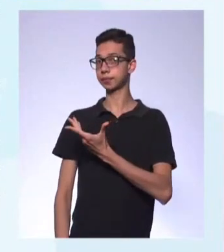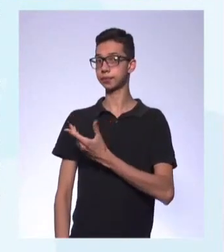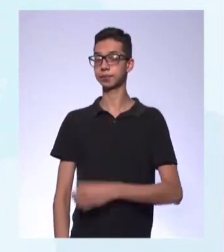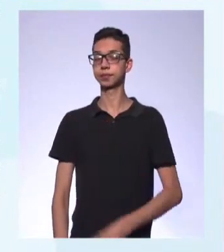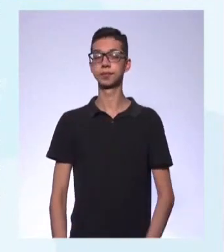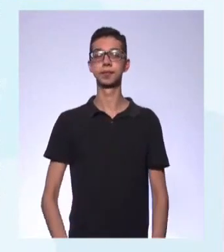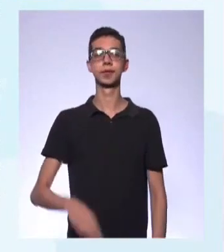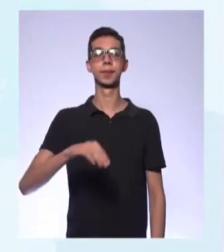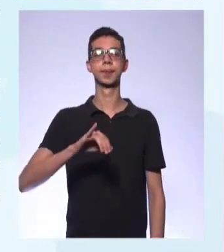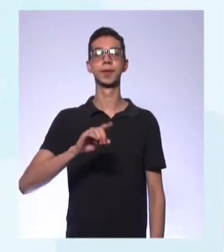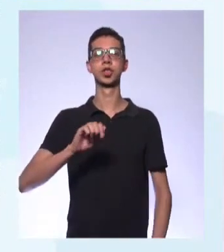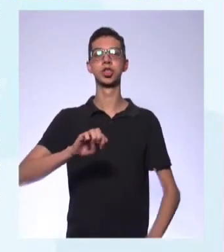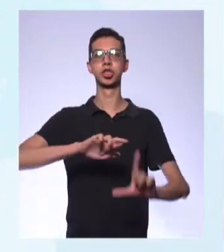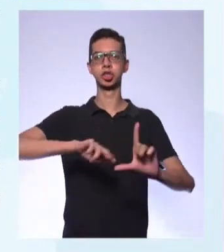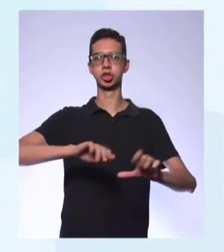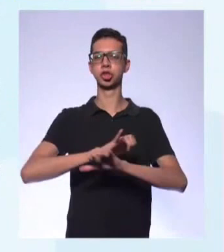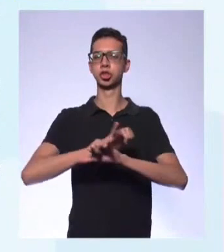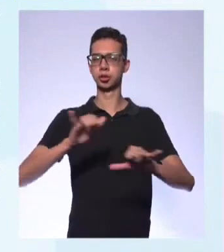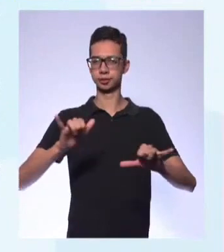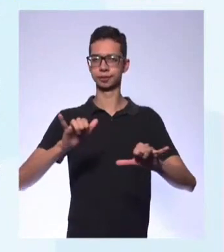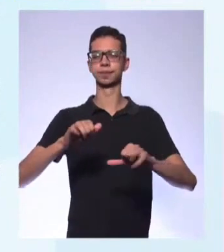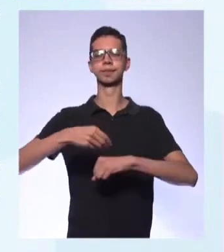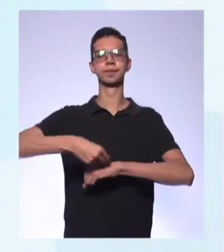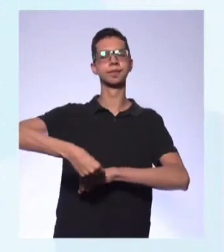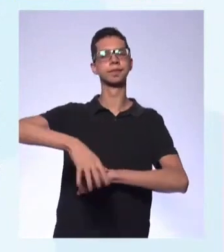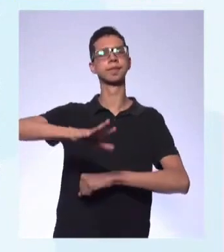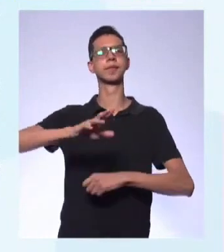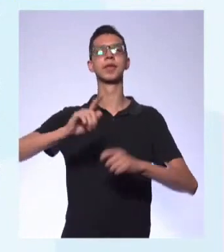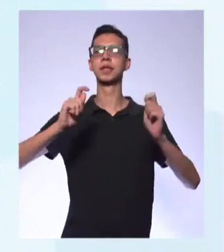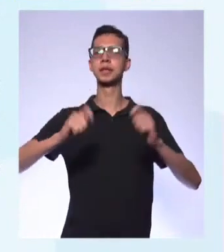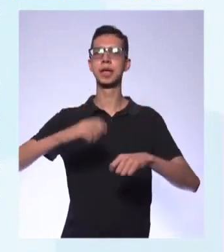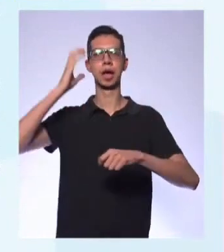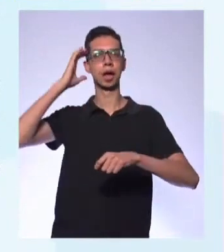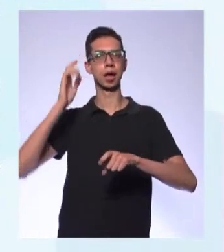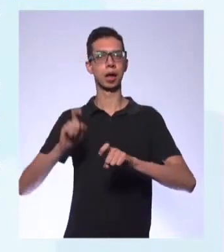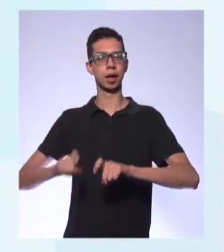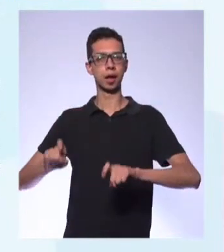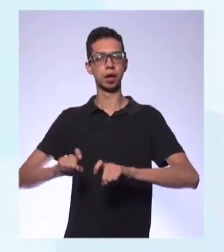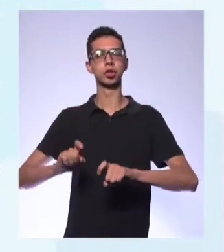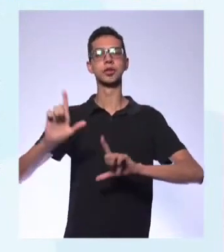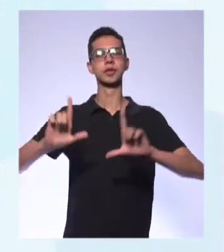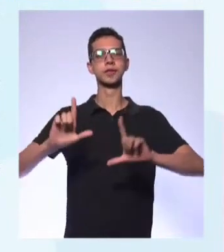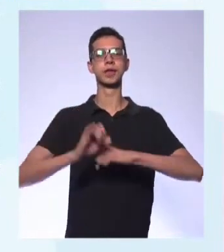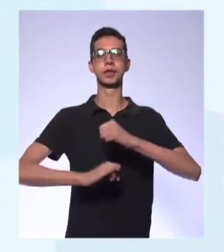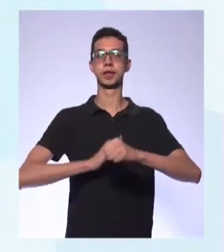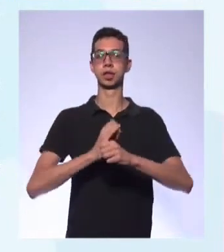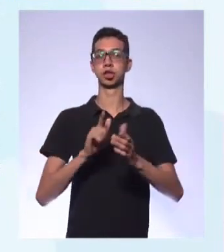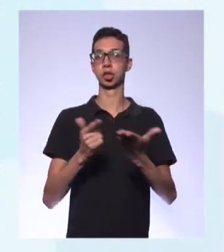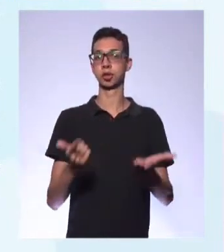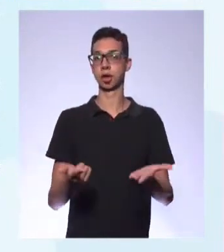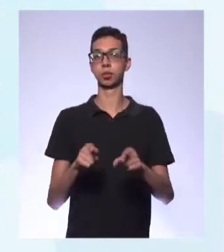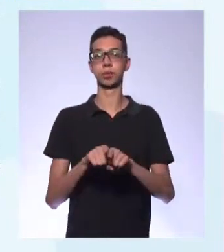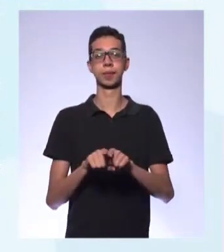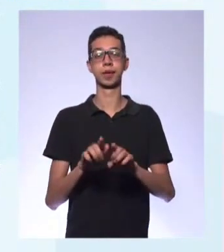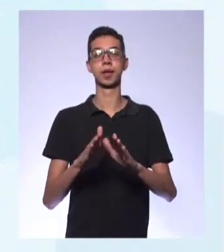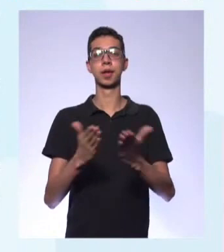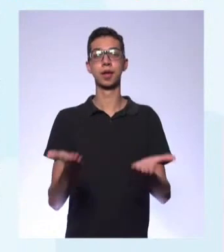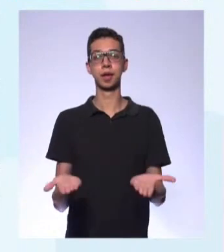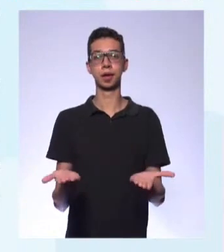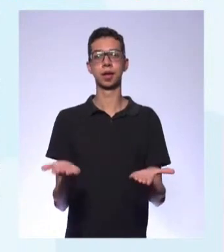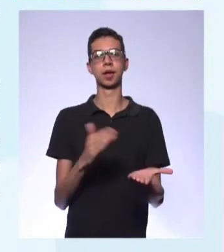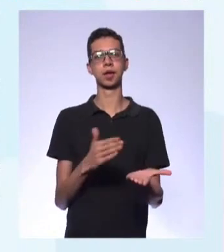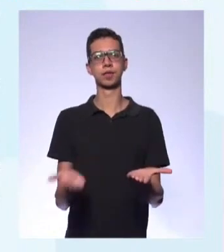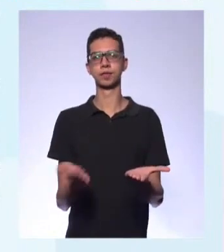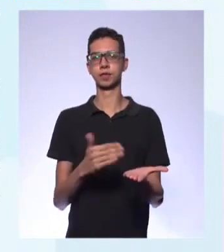a notícia é transmitida. Pode ser rádio, TV, internet, jornal, cinema, revista de moda, né? Então, mídia é todo o meio,